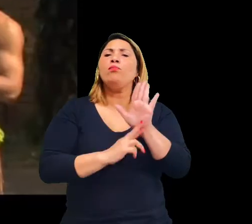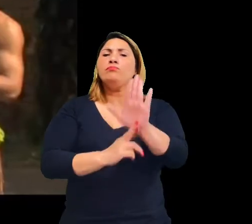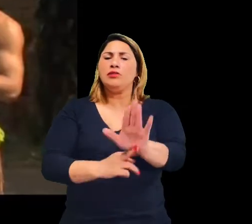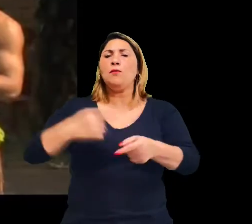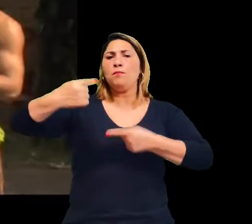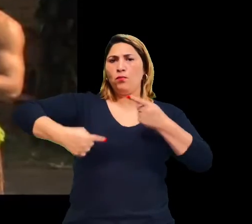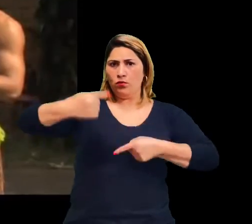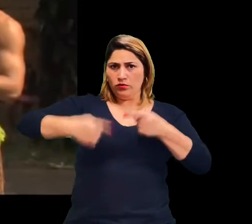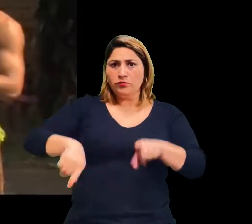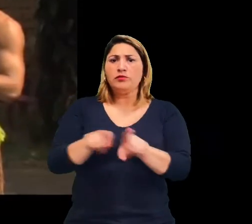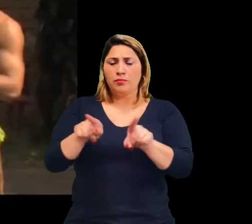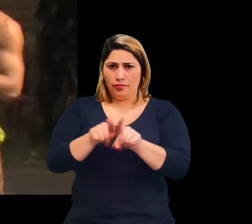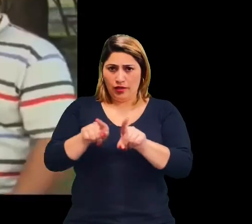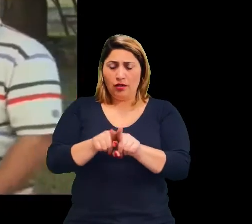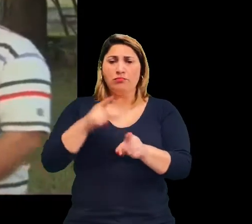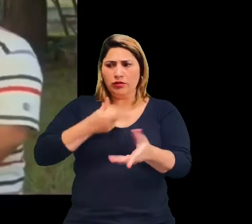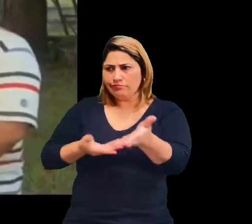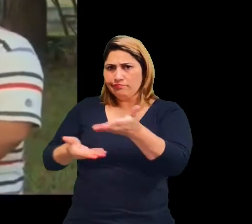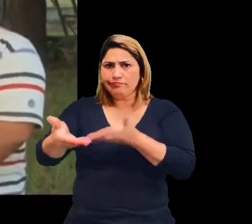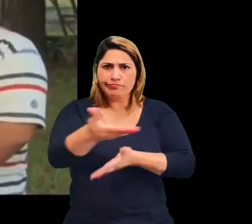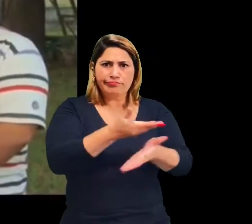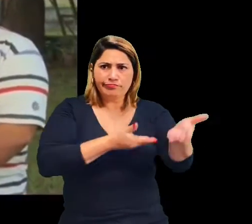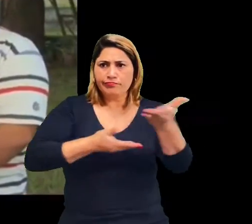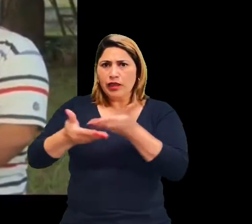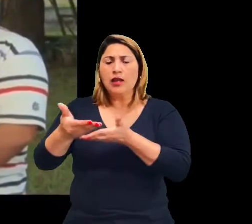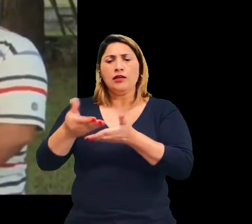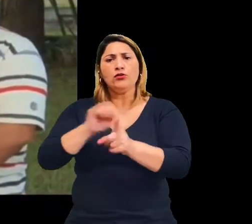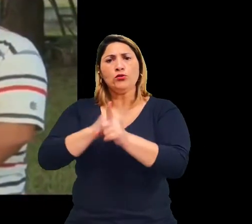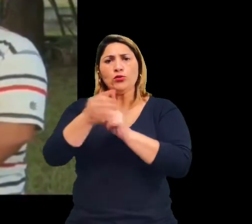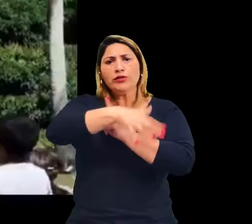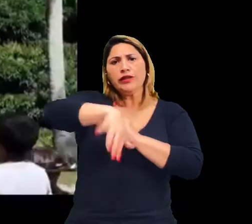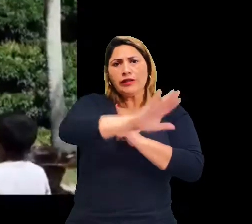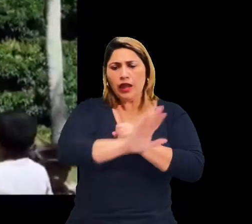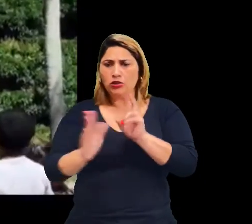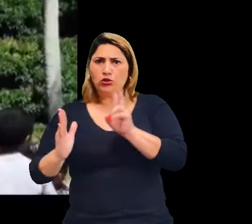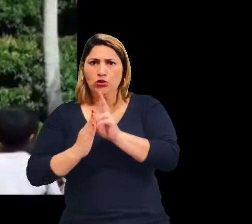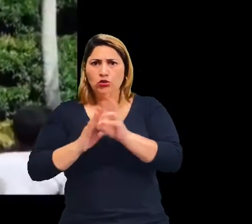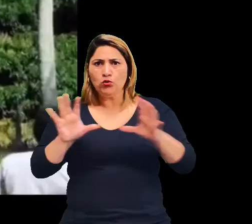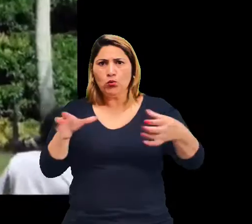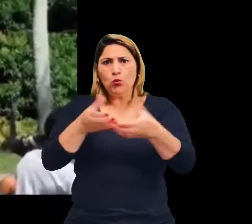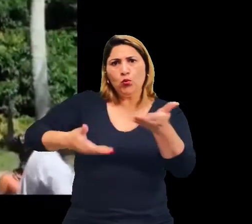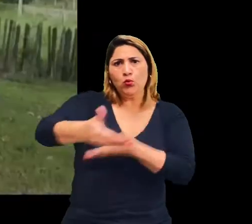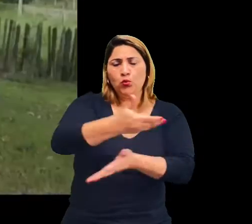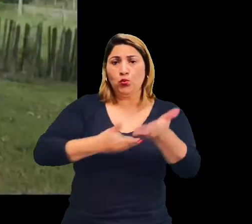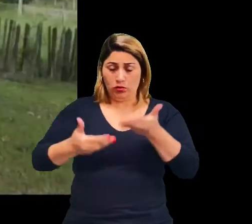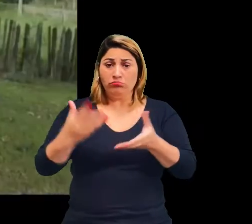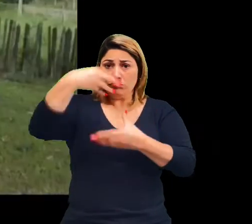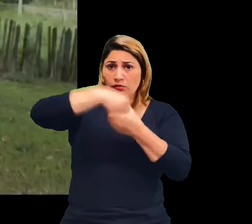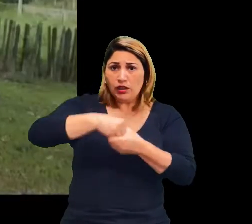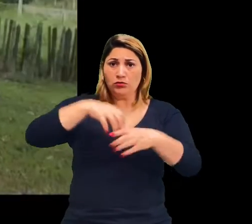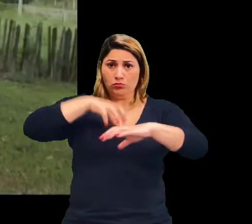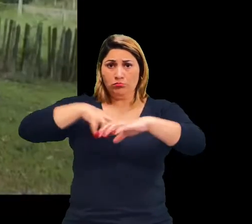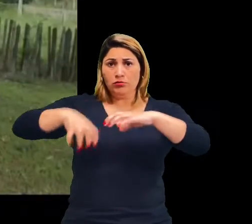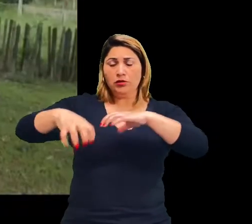como intermediário entre os pataxós e a sociedade nacional. O seu papel político na aldeia tem o apoio dos chefes